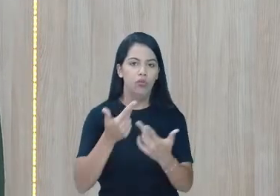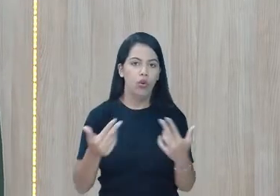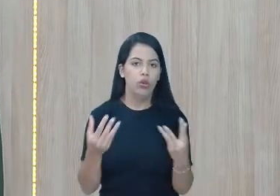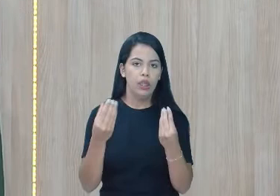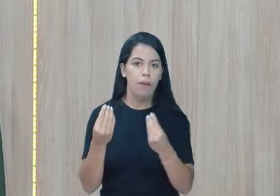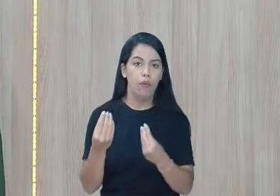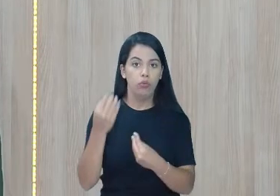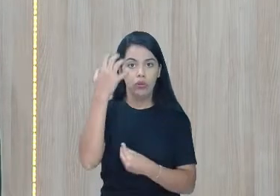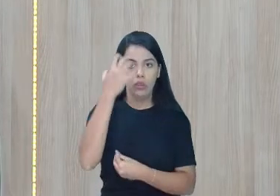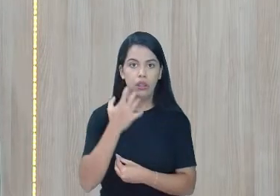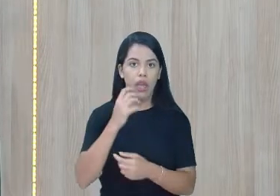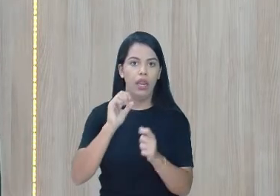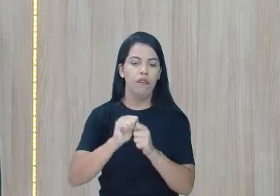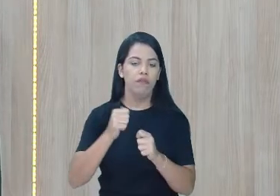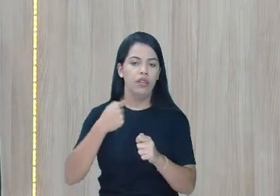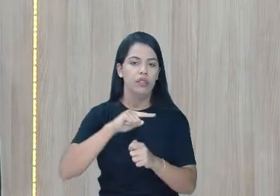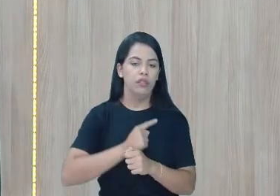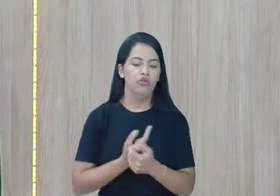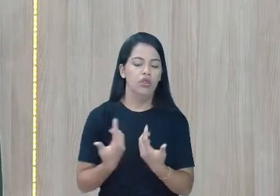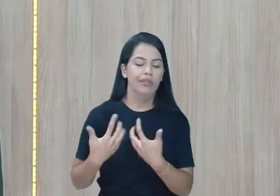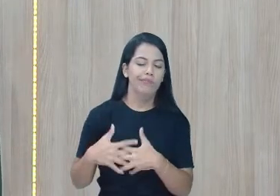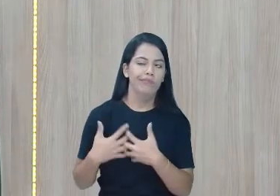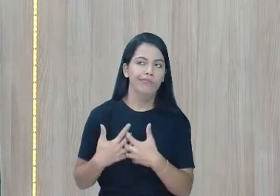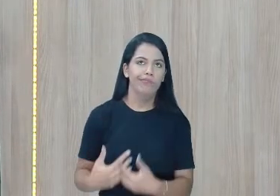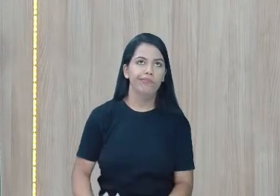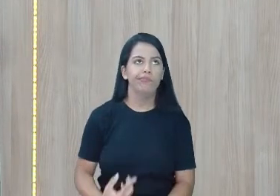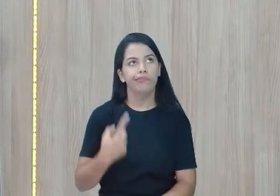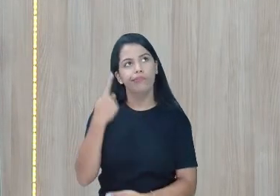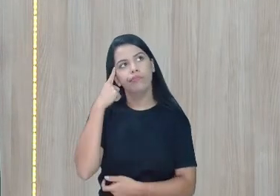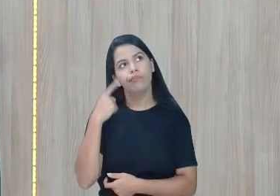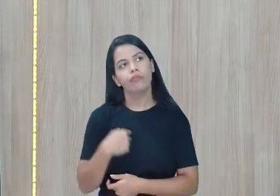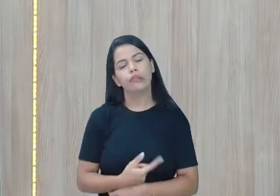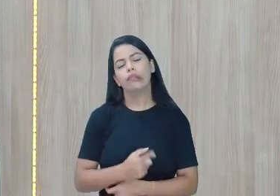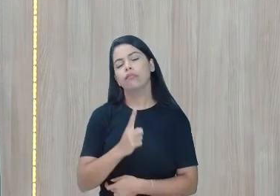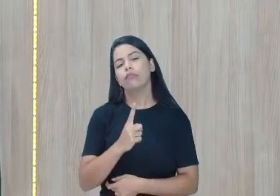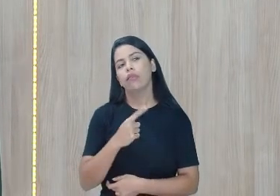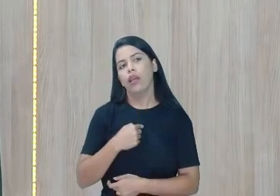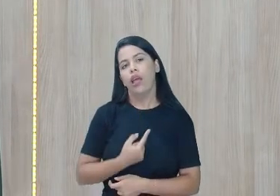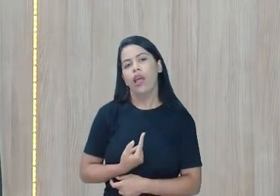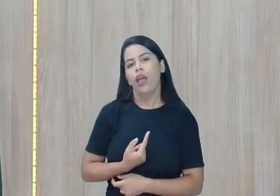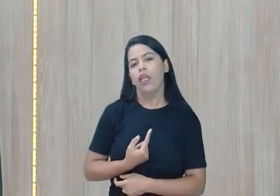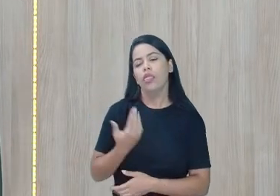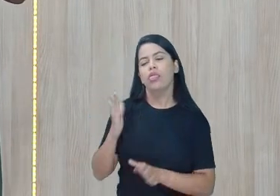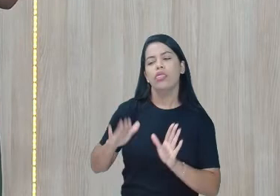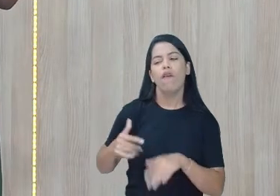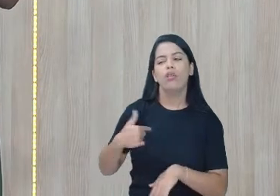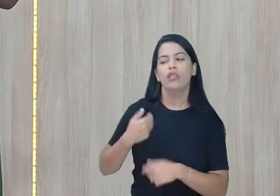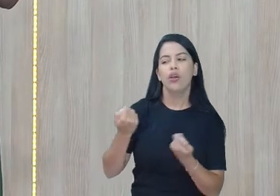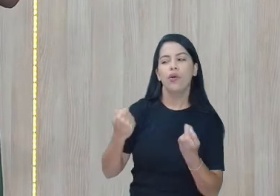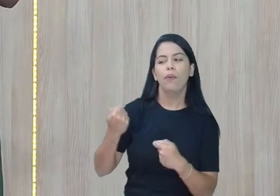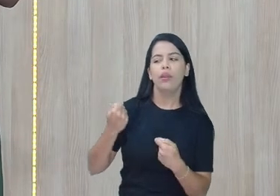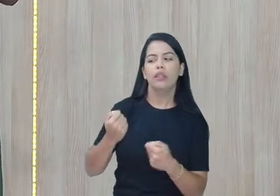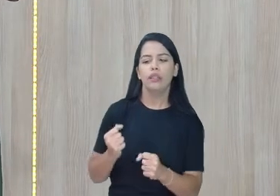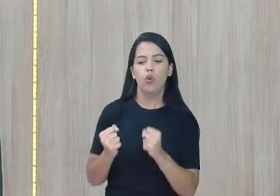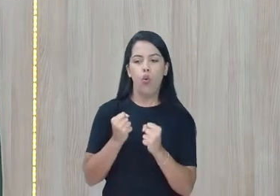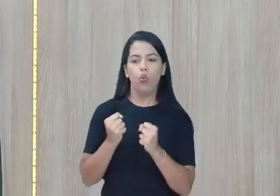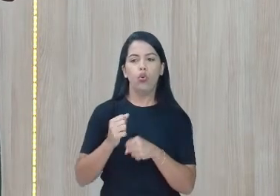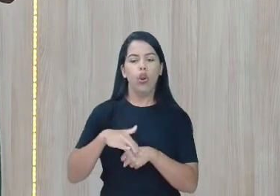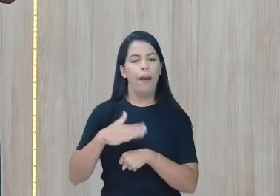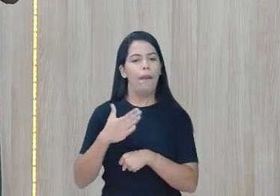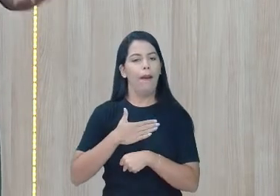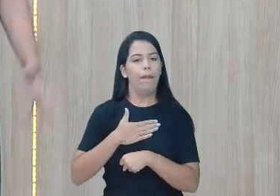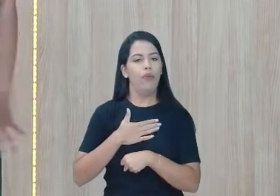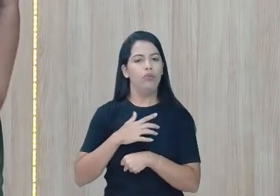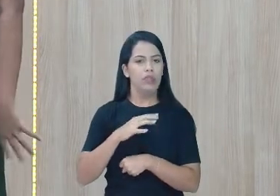de um assunto que faz a gente ficar refletindo e pensando, opa, talvez eu precise aqui controlar as minhas emoções, me